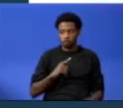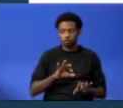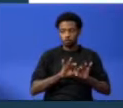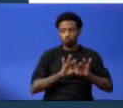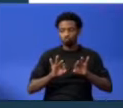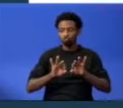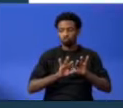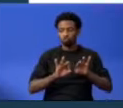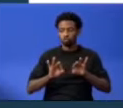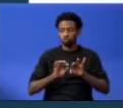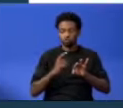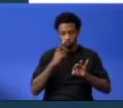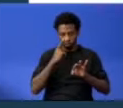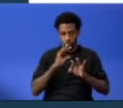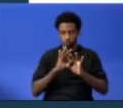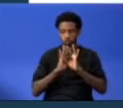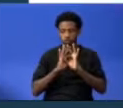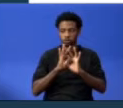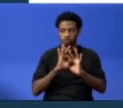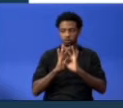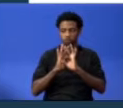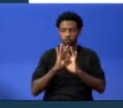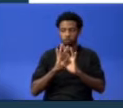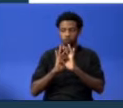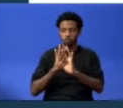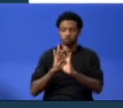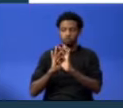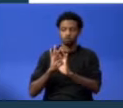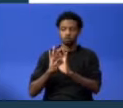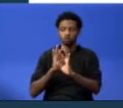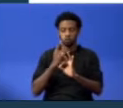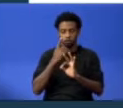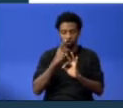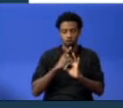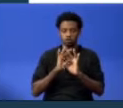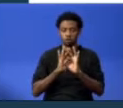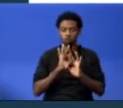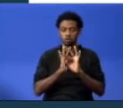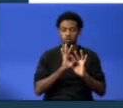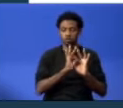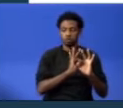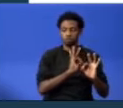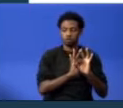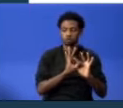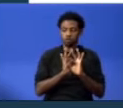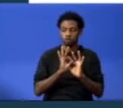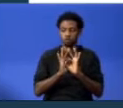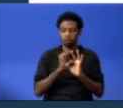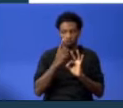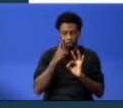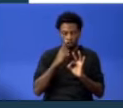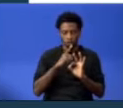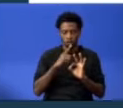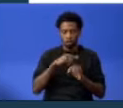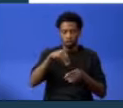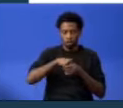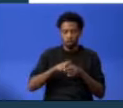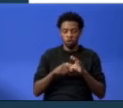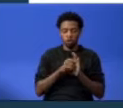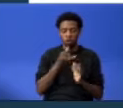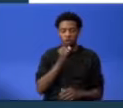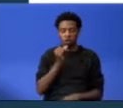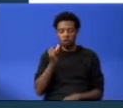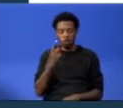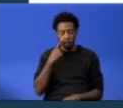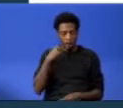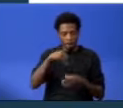T. A função do túbulo T é fazer com que o impulso elétrico que está chegando na estrutura do músculo, né, ele está passando por toda a